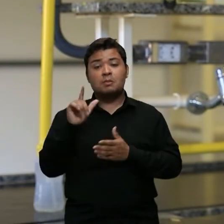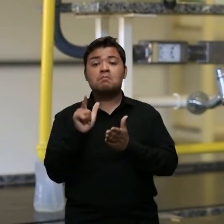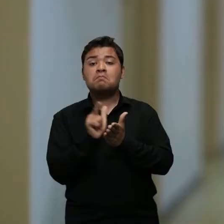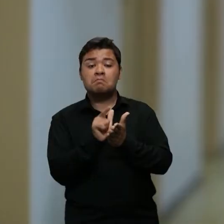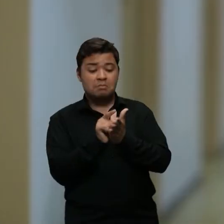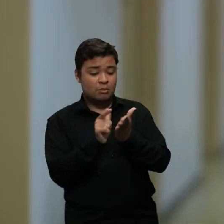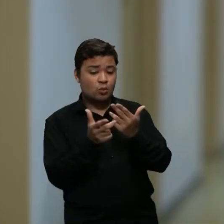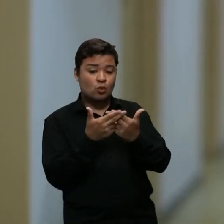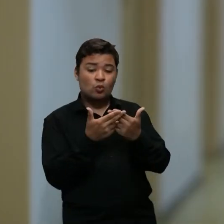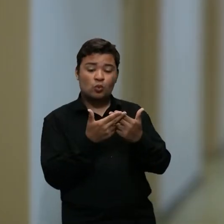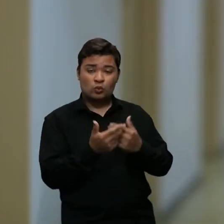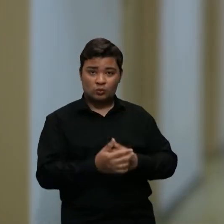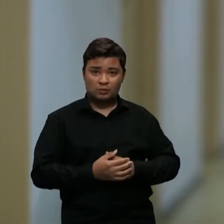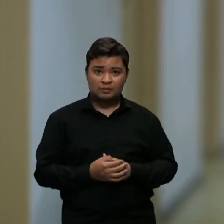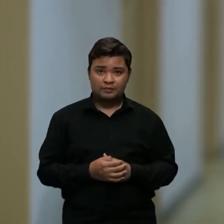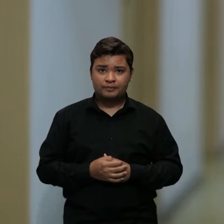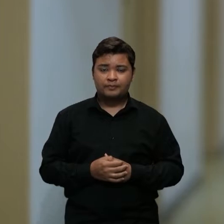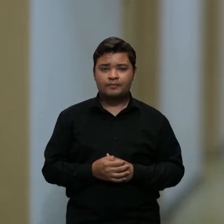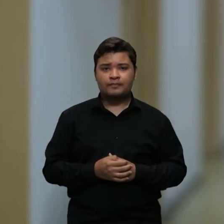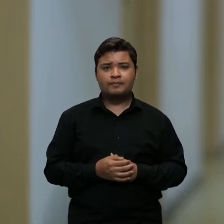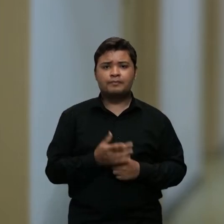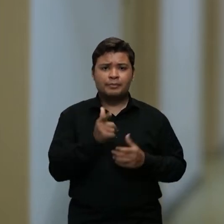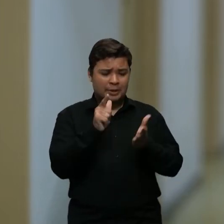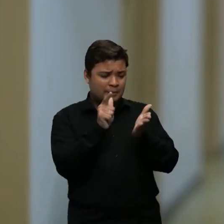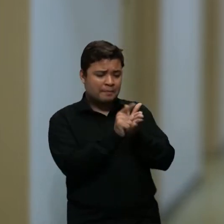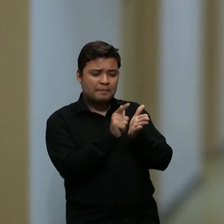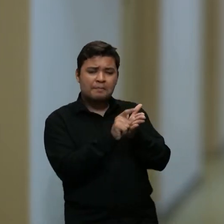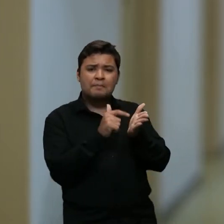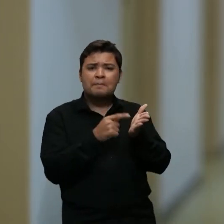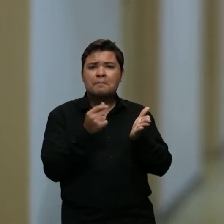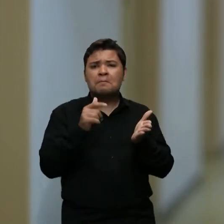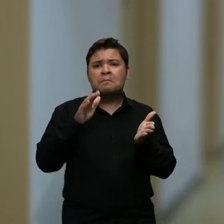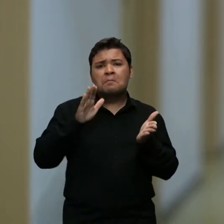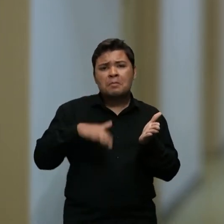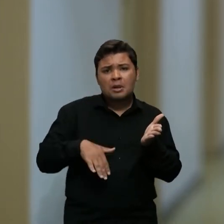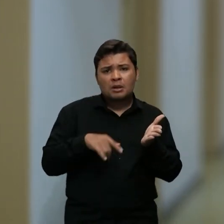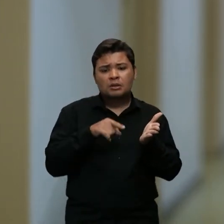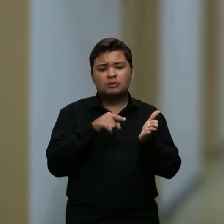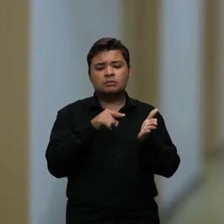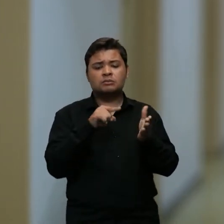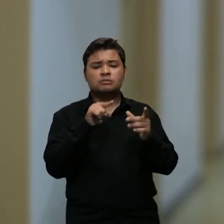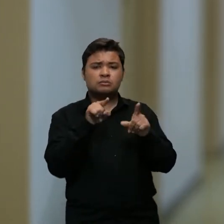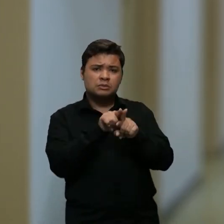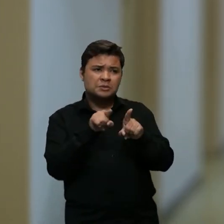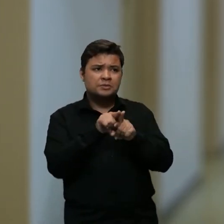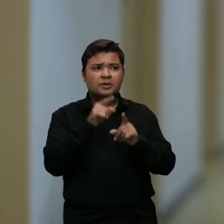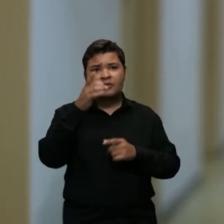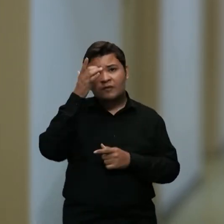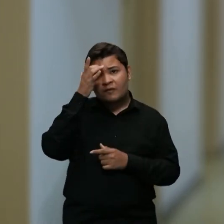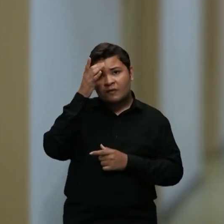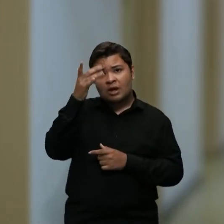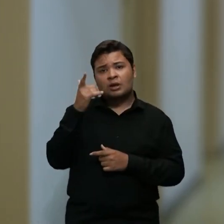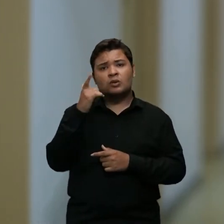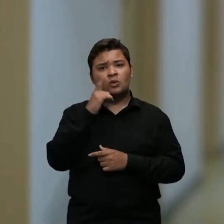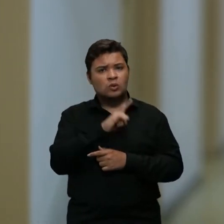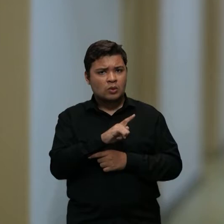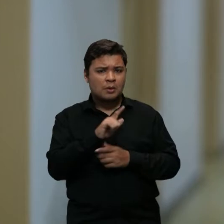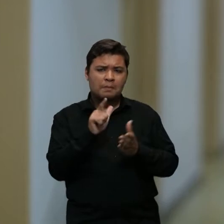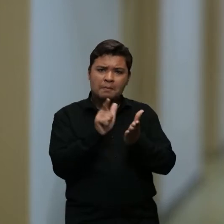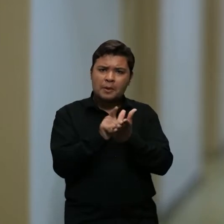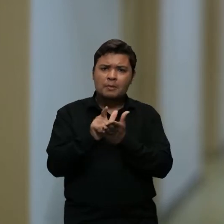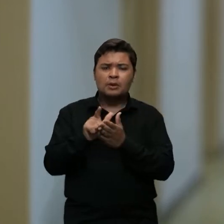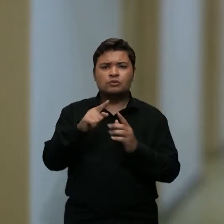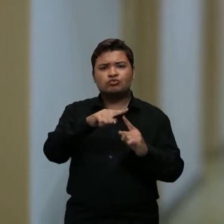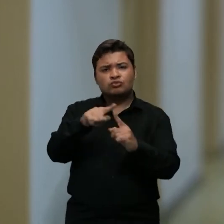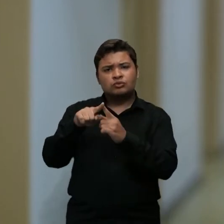papel. Pensando no baixo custo do papel, na acessibilidade muito fácil que a gente tem a diferentes tipos de materiais.